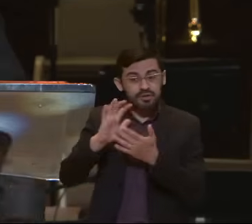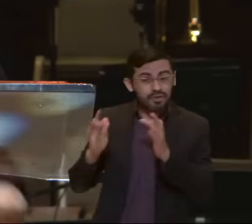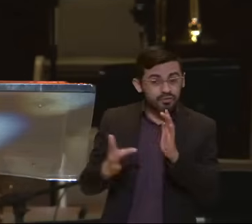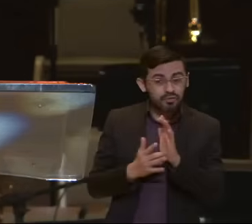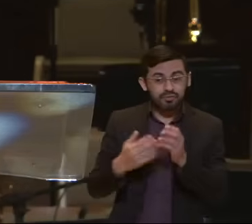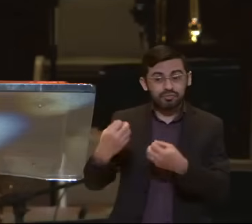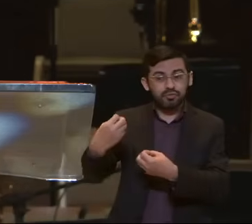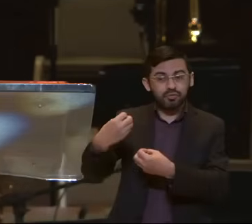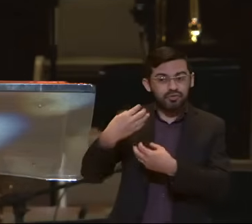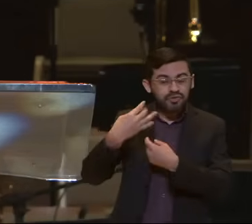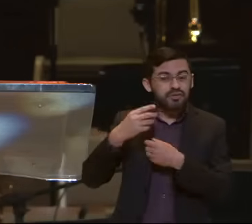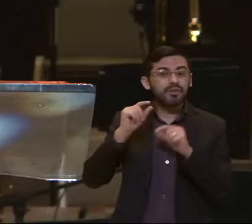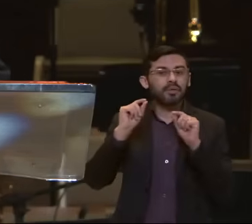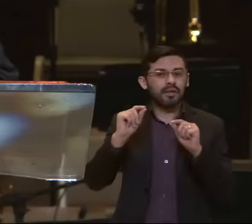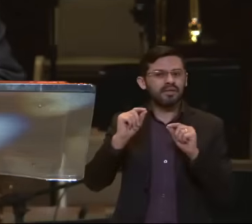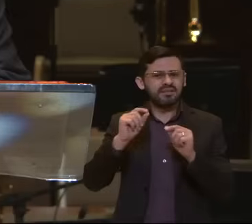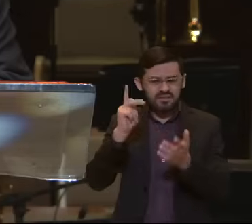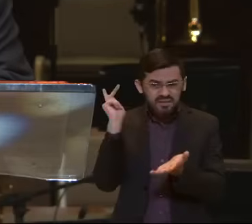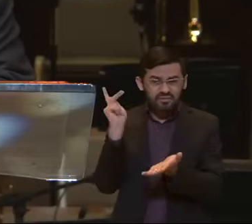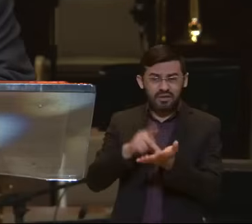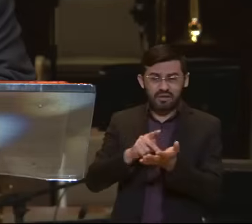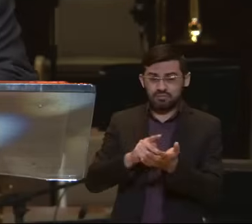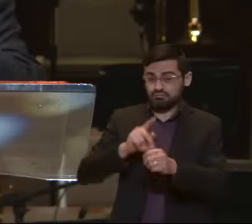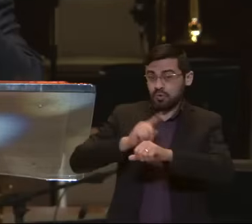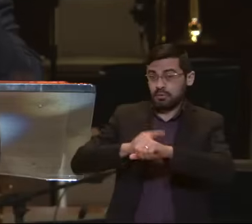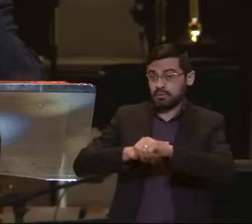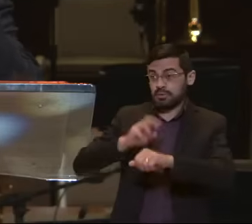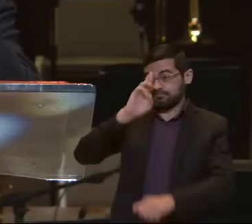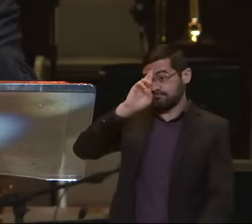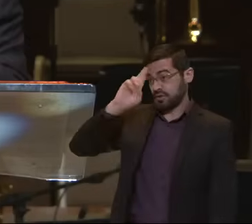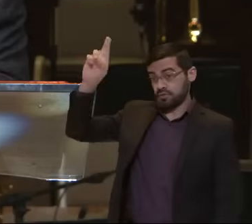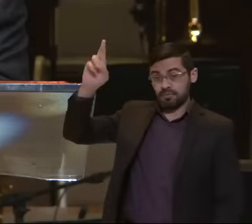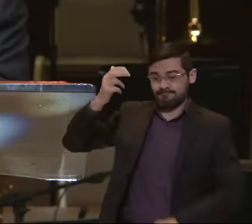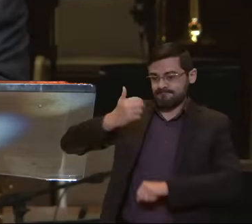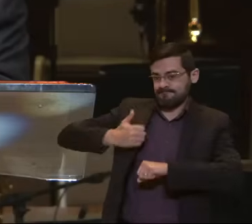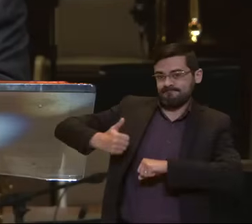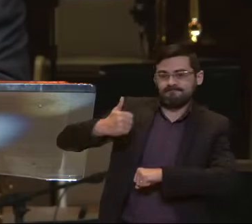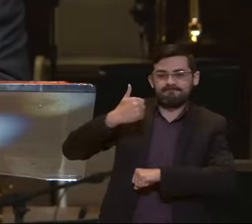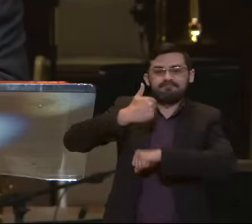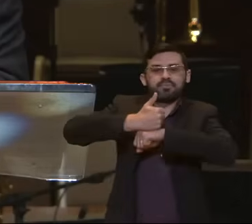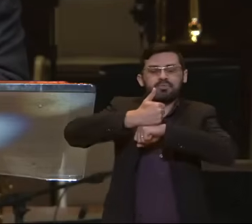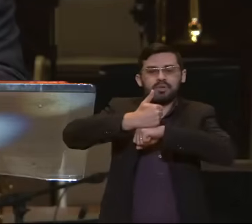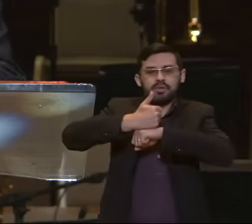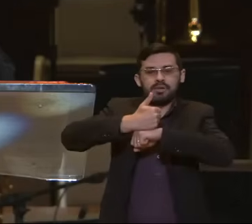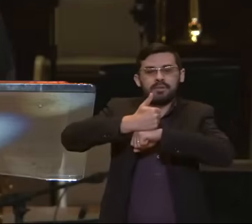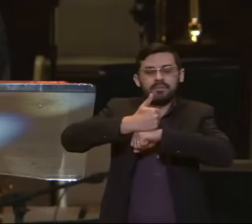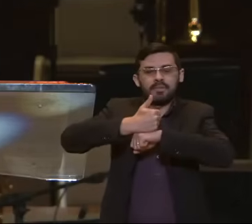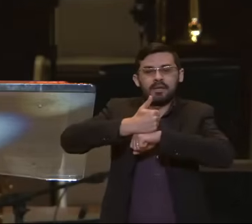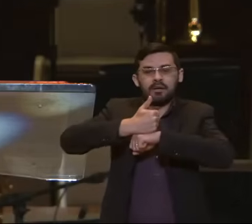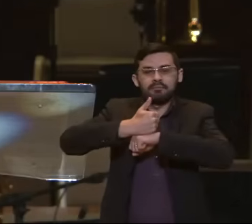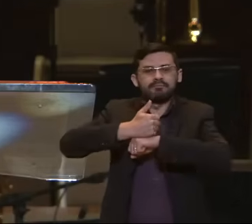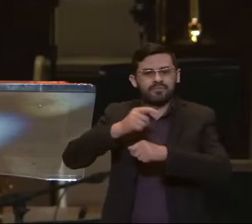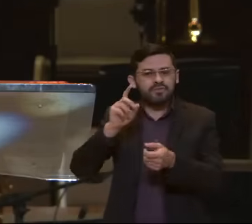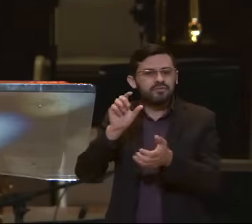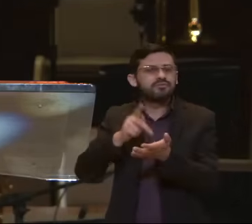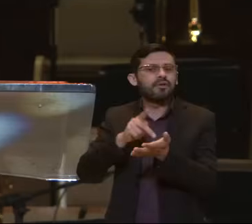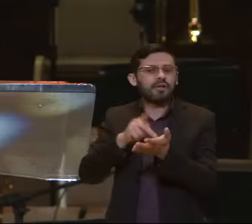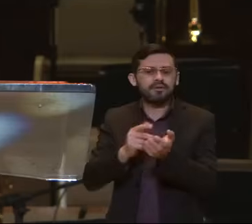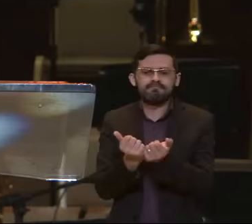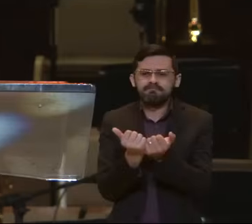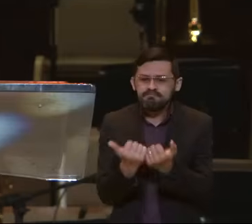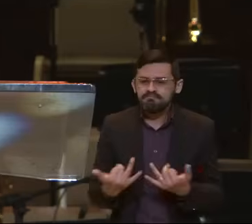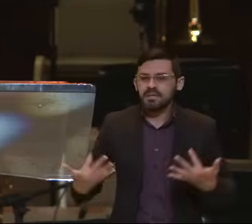que quando Ele é o nosso Senhor, o nosso maior tesouro, um milagre